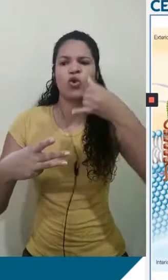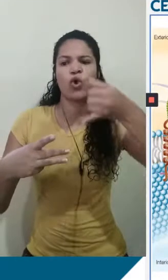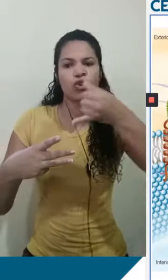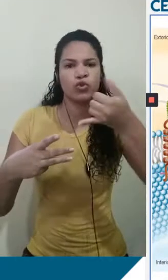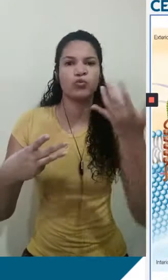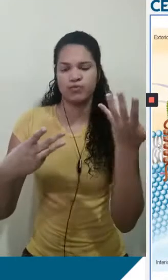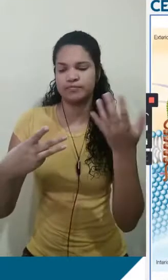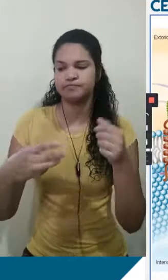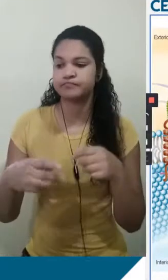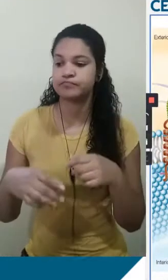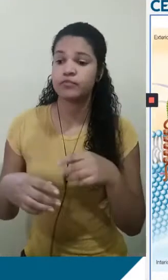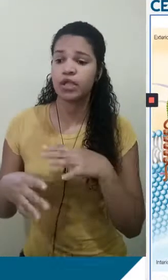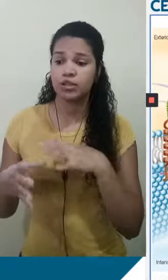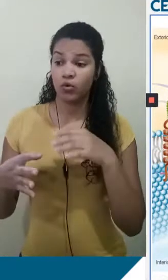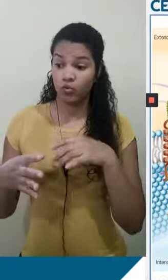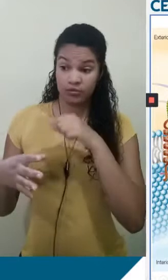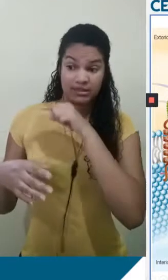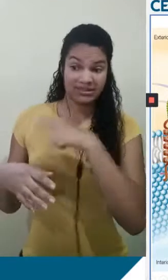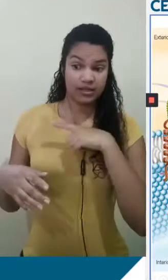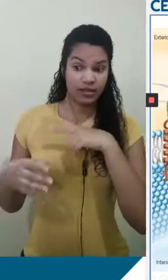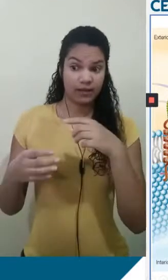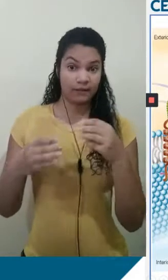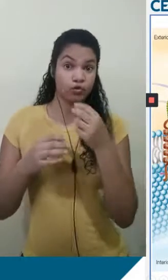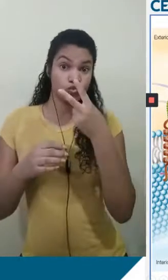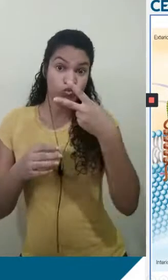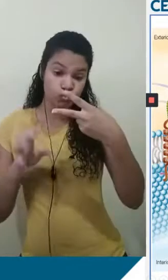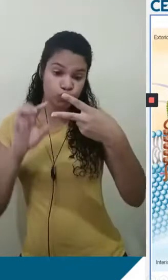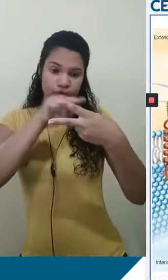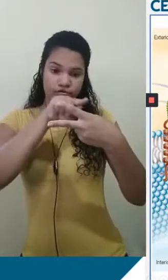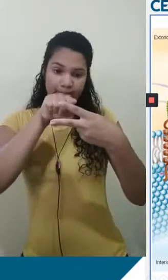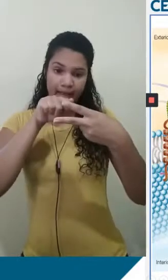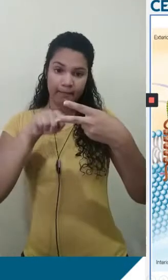camada de fosfolipídios. Está marcada aqui, ó. Estou passando o mouse